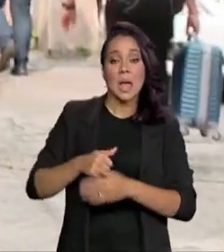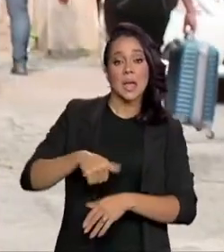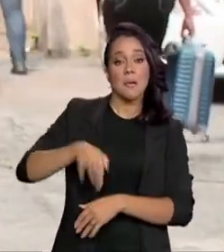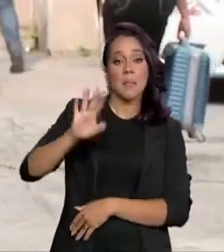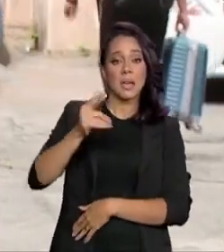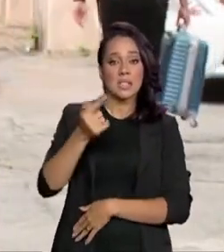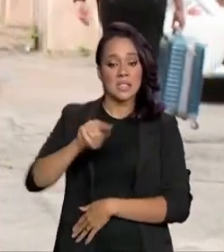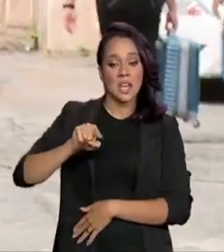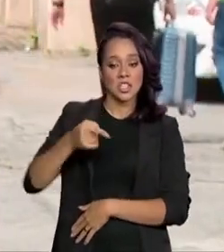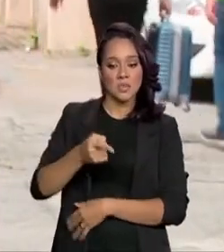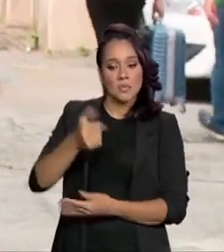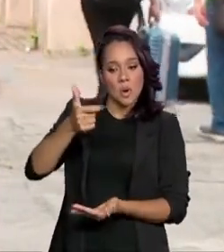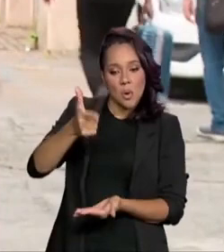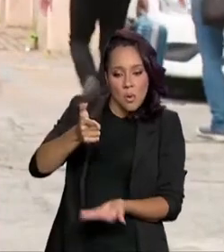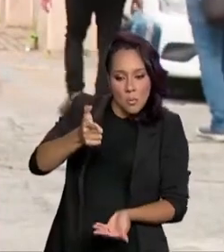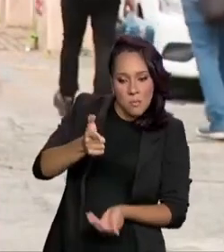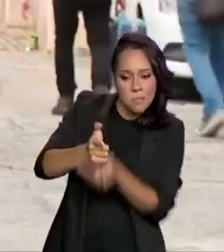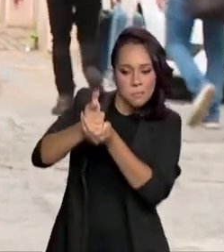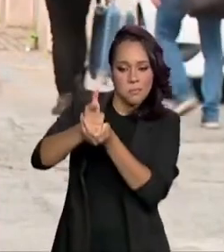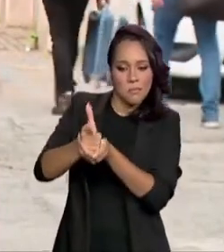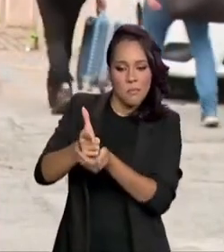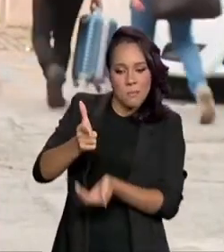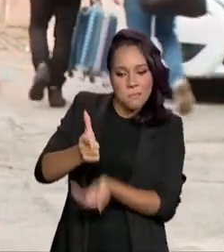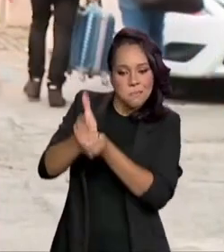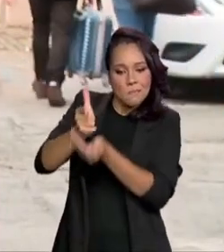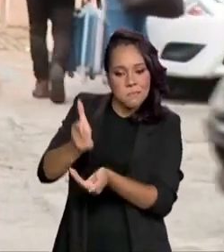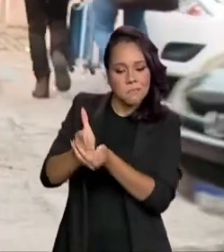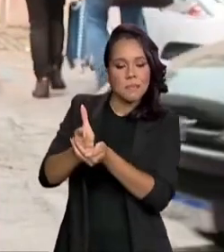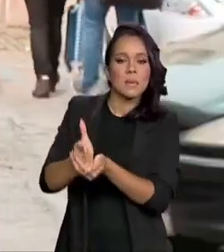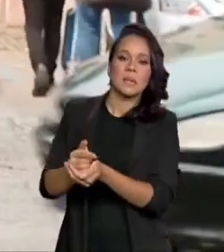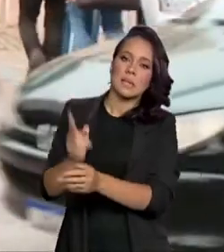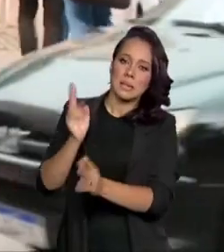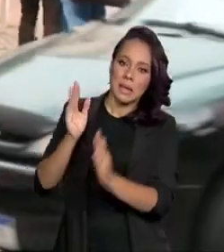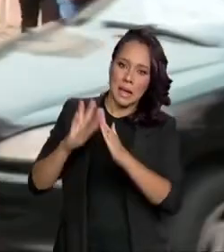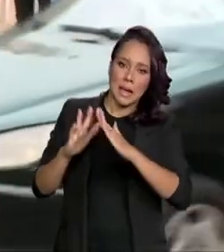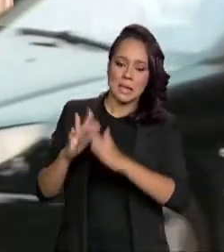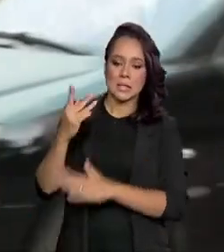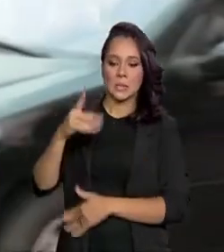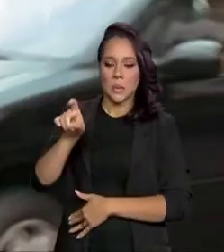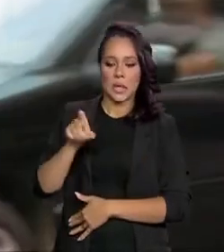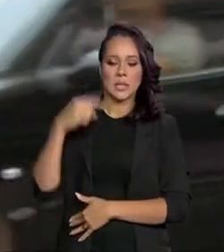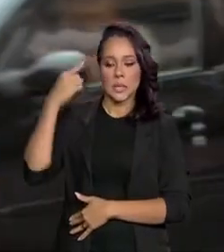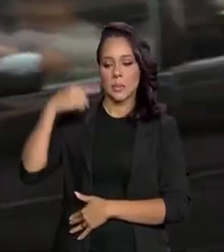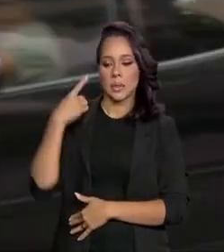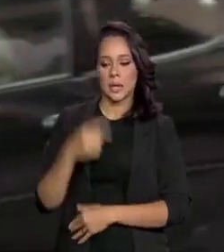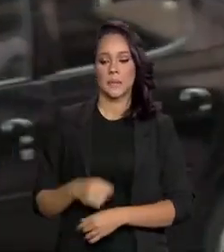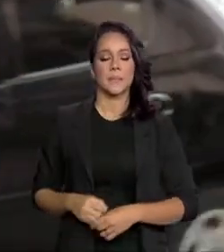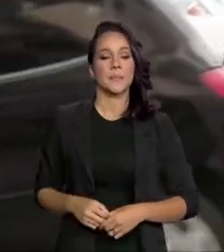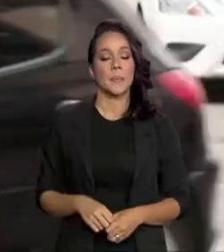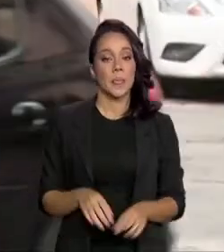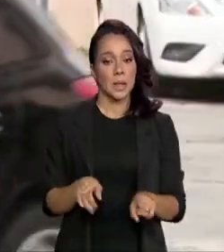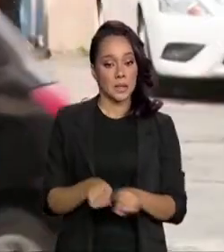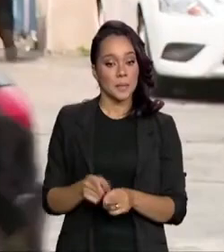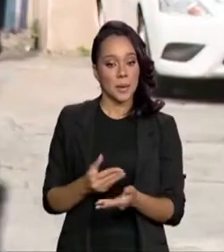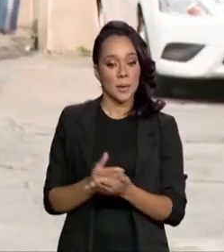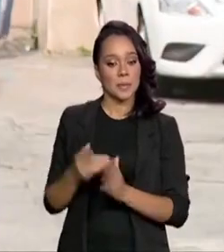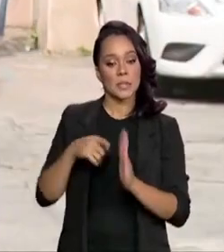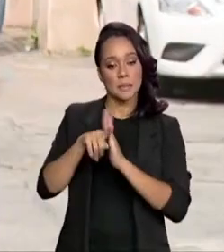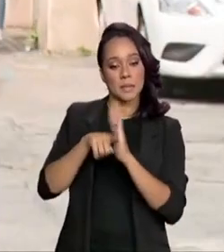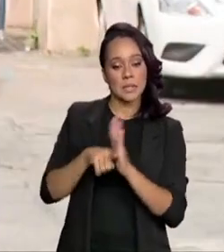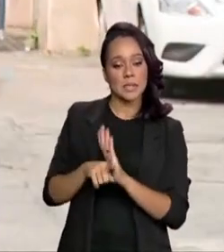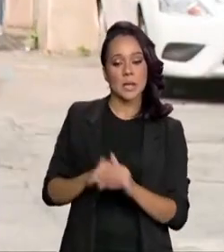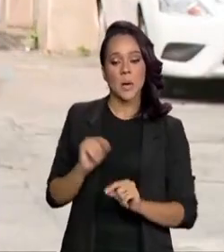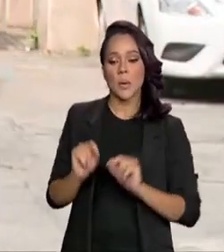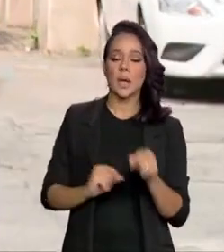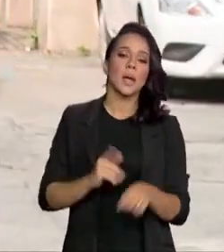de 7 mil cartuchos de munição na casa do ex-deputado. Foi instaurado, nesse caso, um